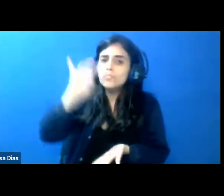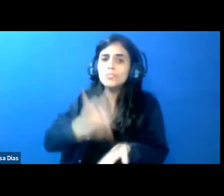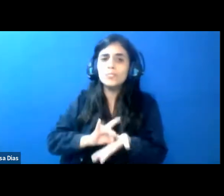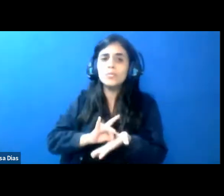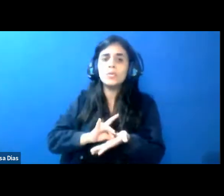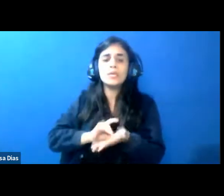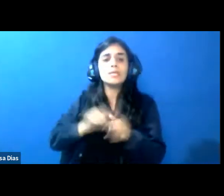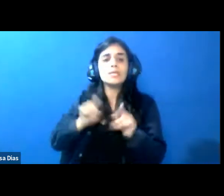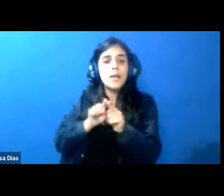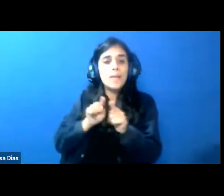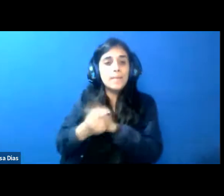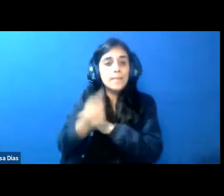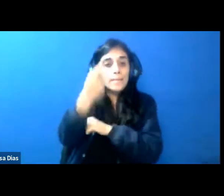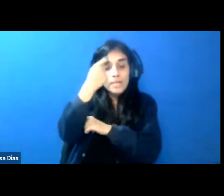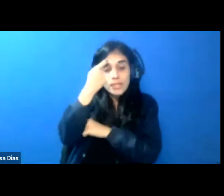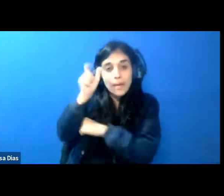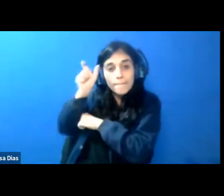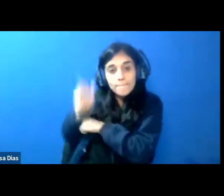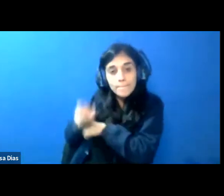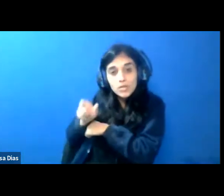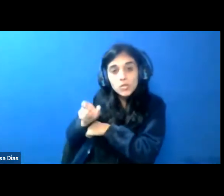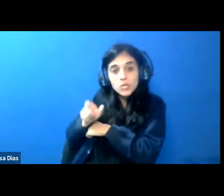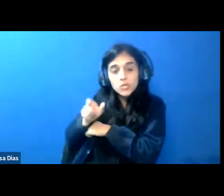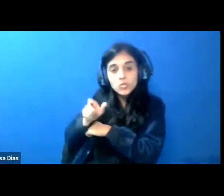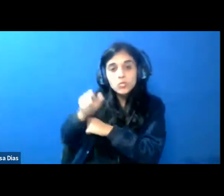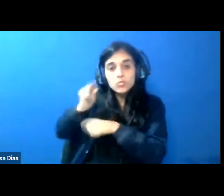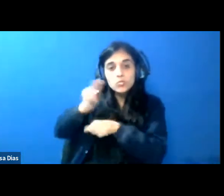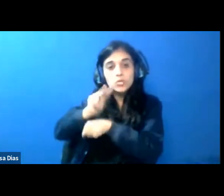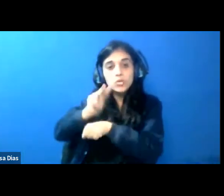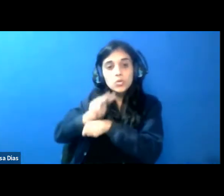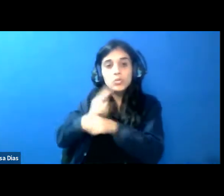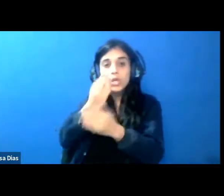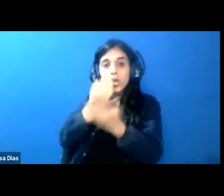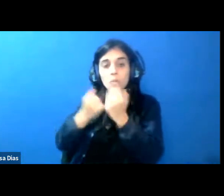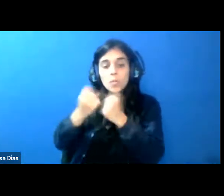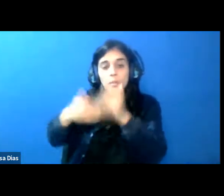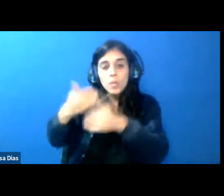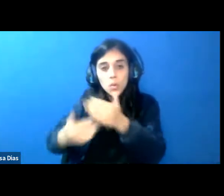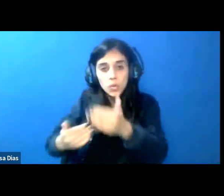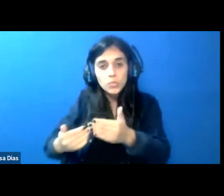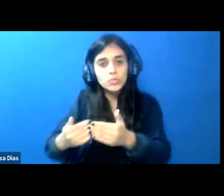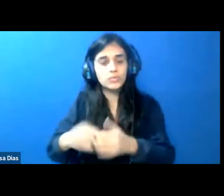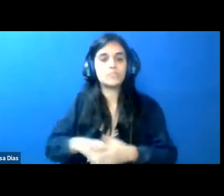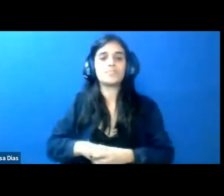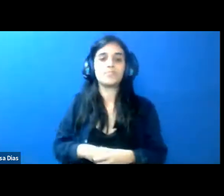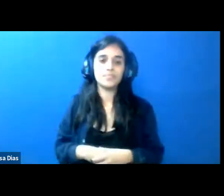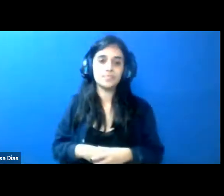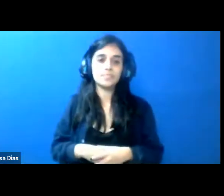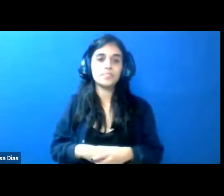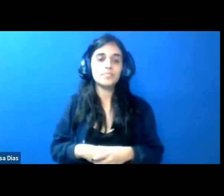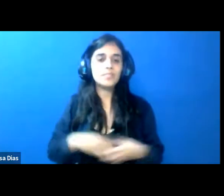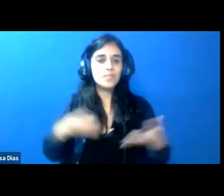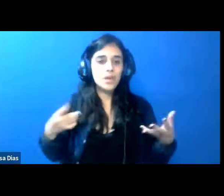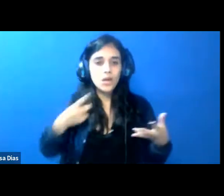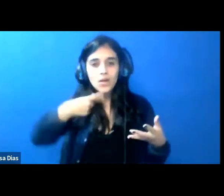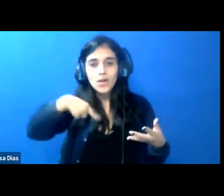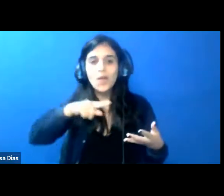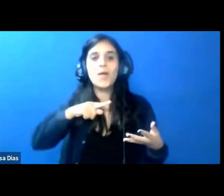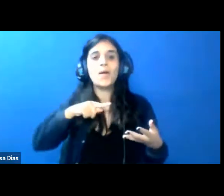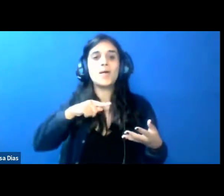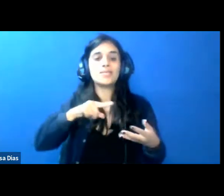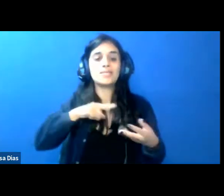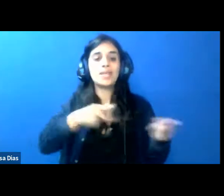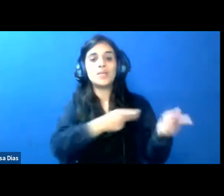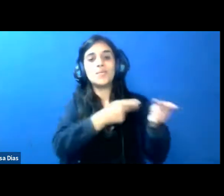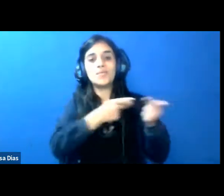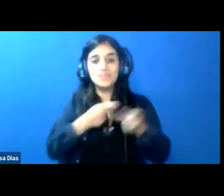produz. E falando de novo de campo e cidade, a gente vai lá para o campo, vai ouvir uma companheira agora,